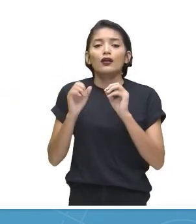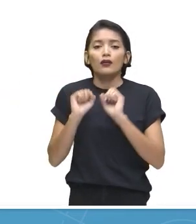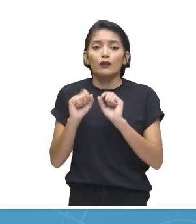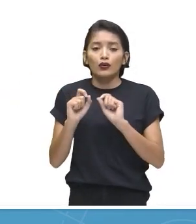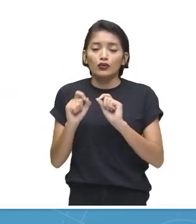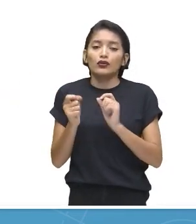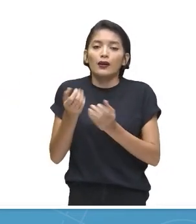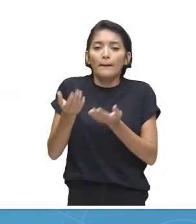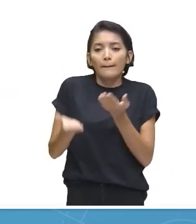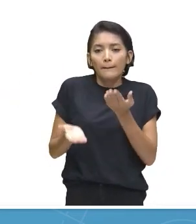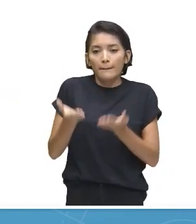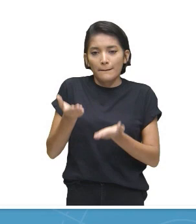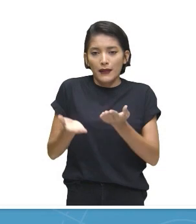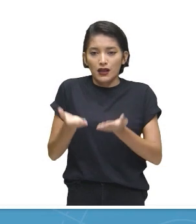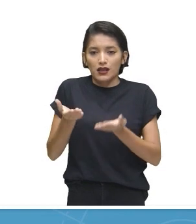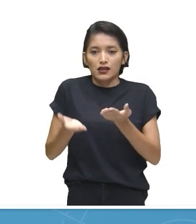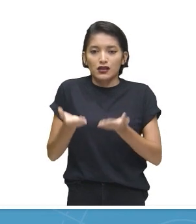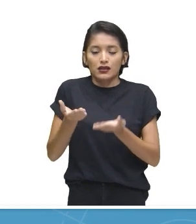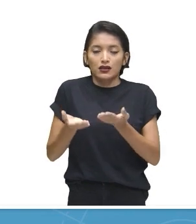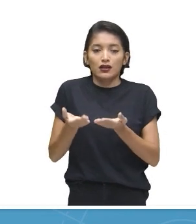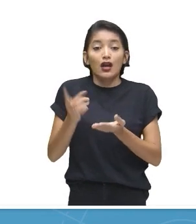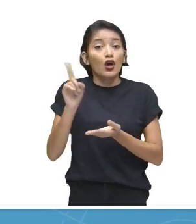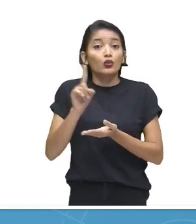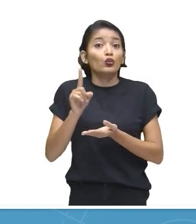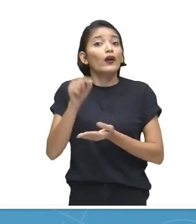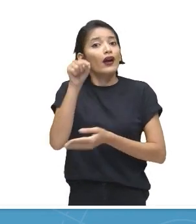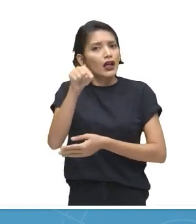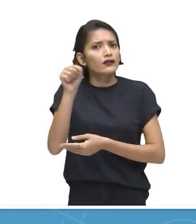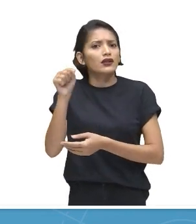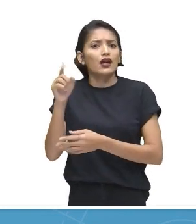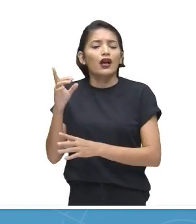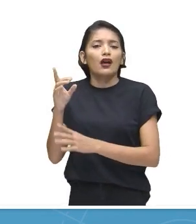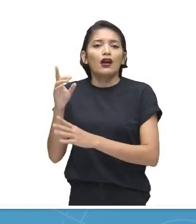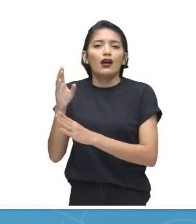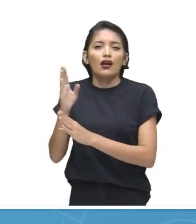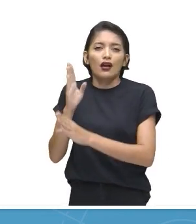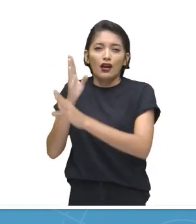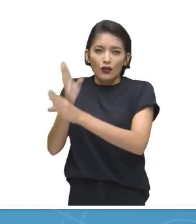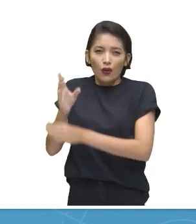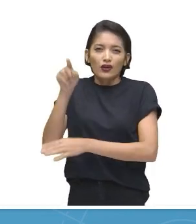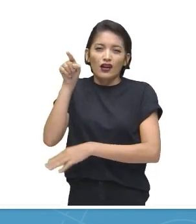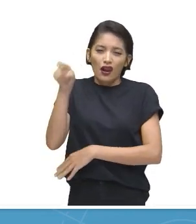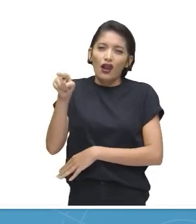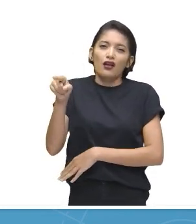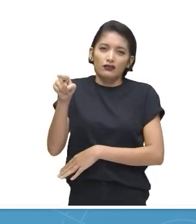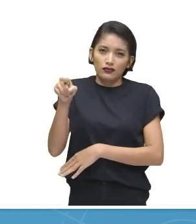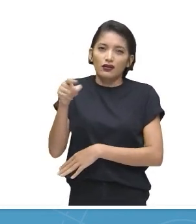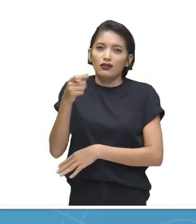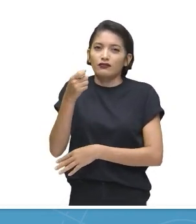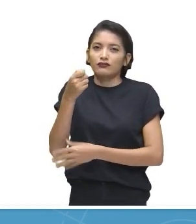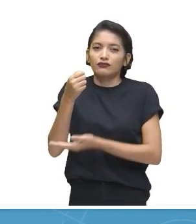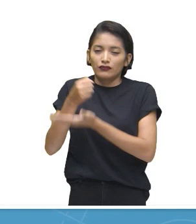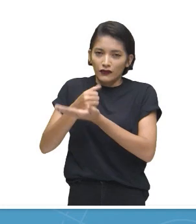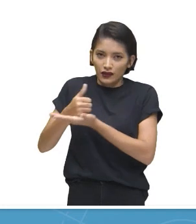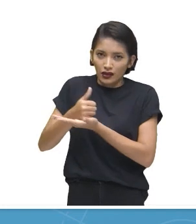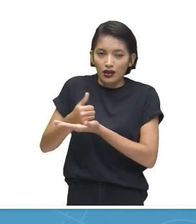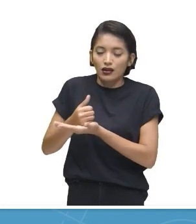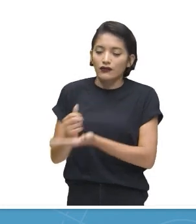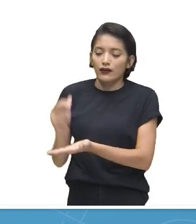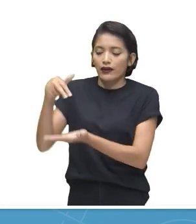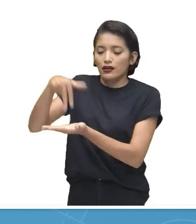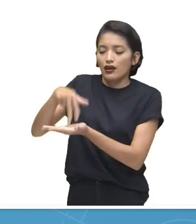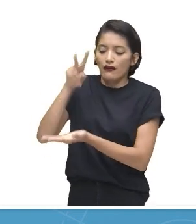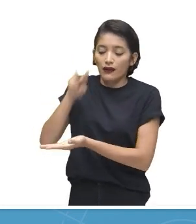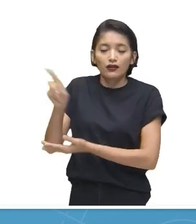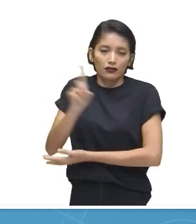uma balança. Essa não é a balança que você vai encontrar ali na drogaria, onde você vai subir, né, e verificar a sua